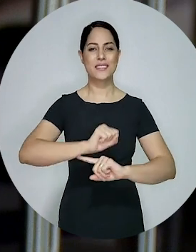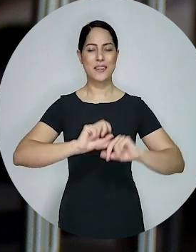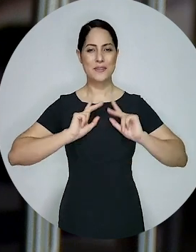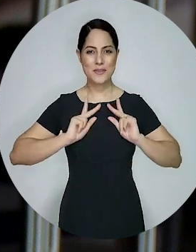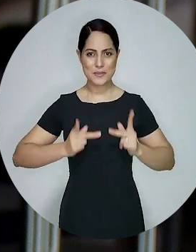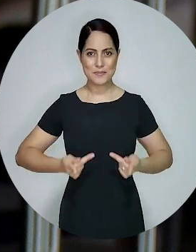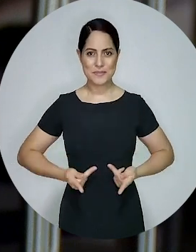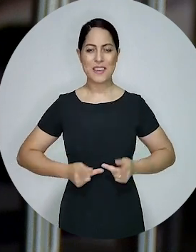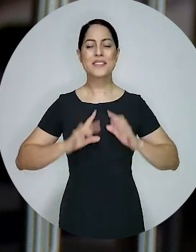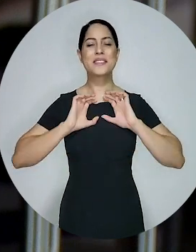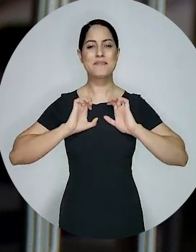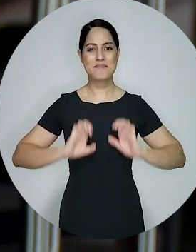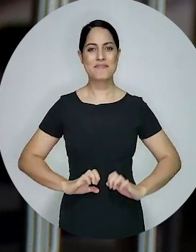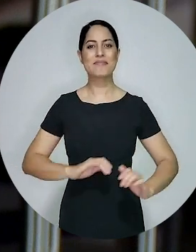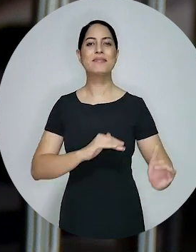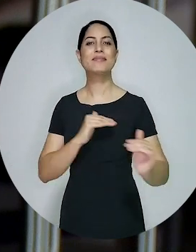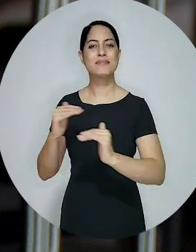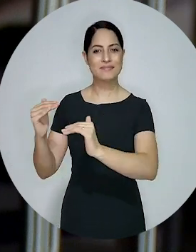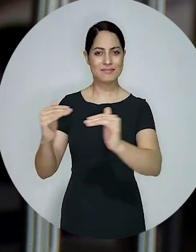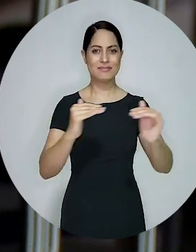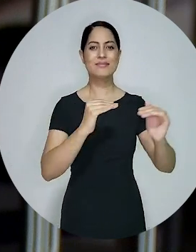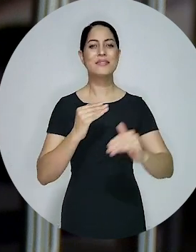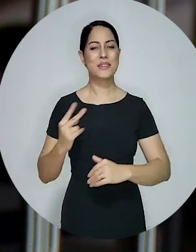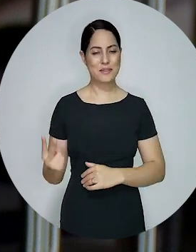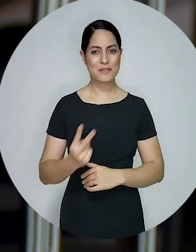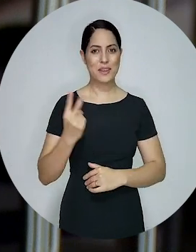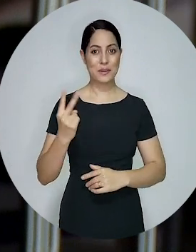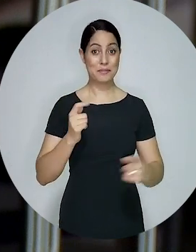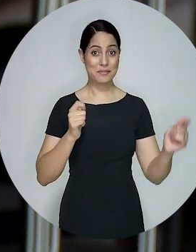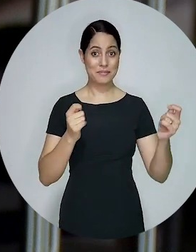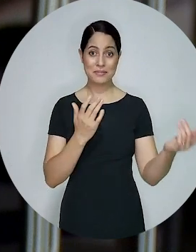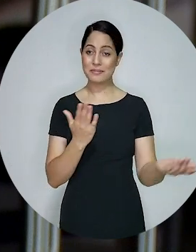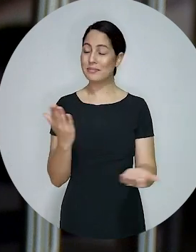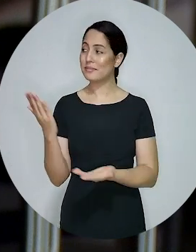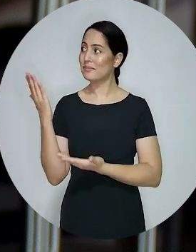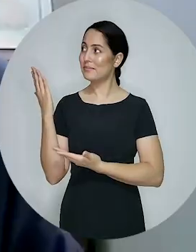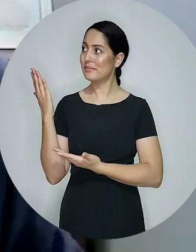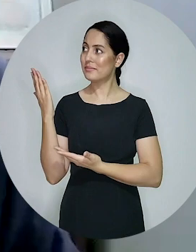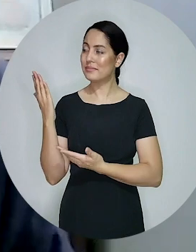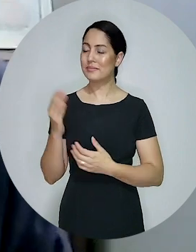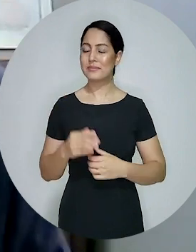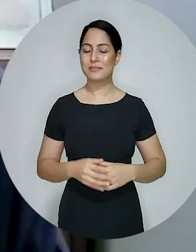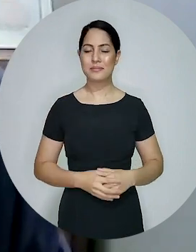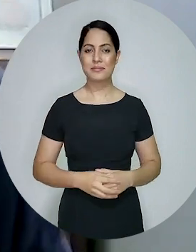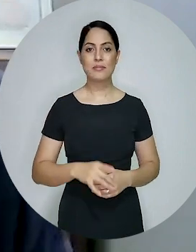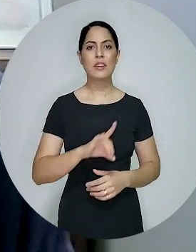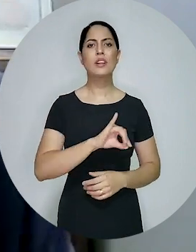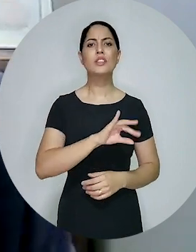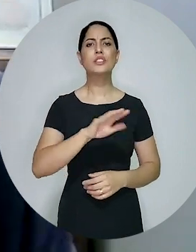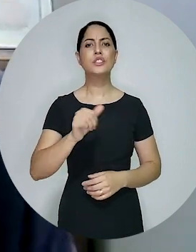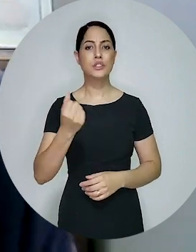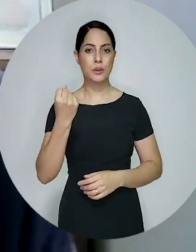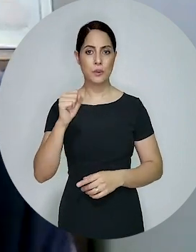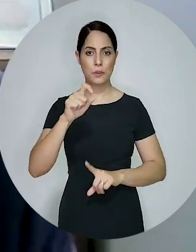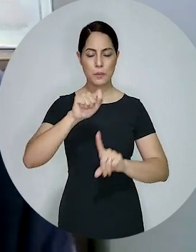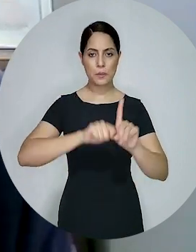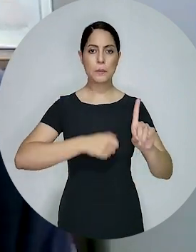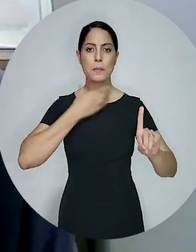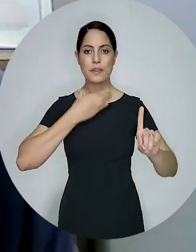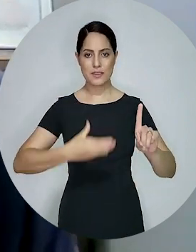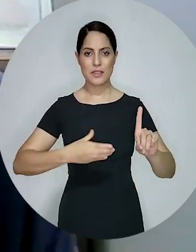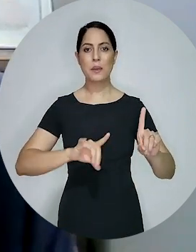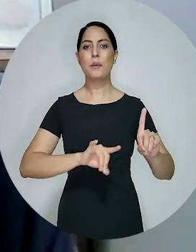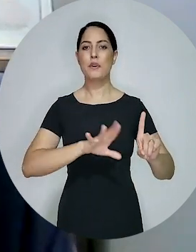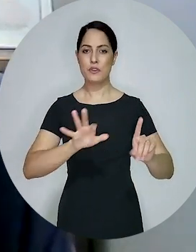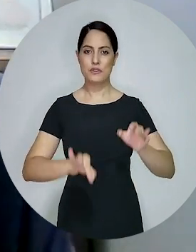mais humana, ética e igualitária. Acompanhe na entrevista. Dia 8 de dezembro comemora-se o